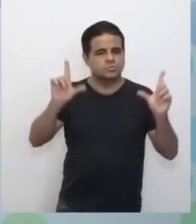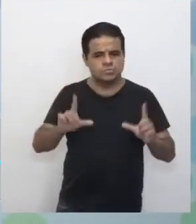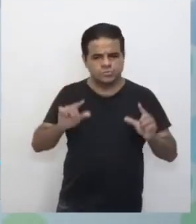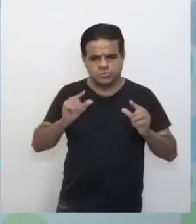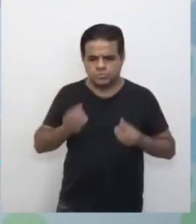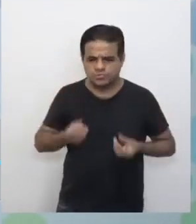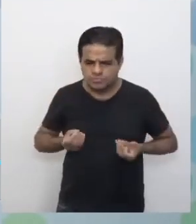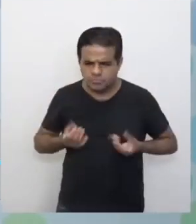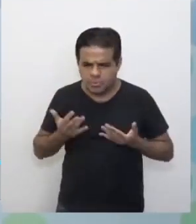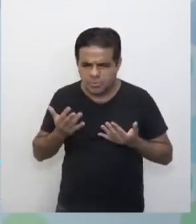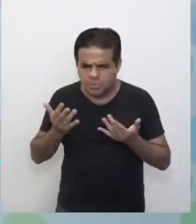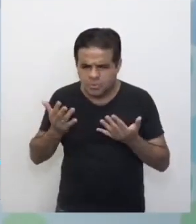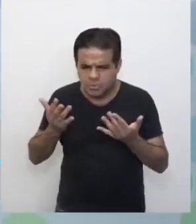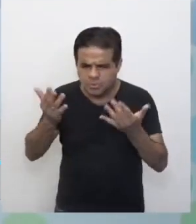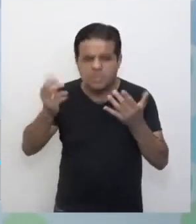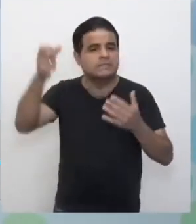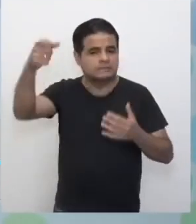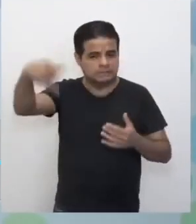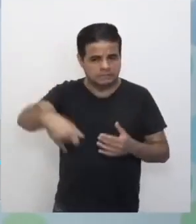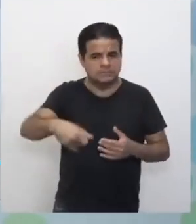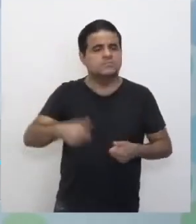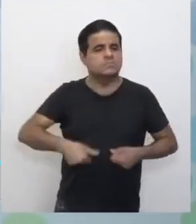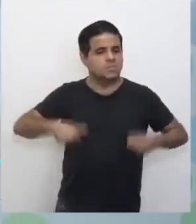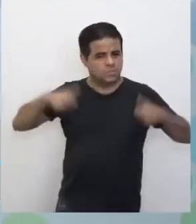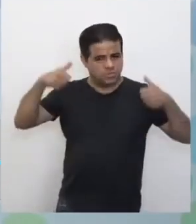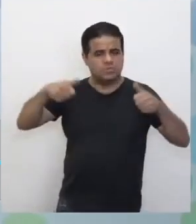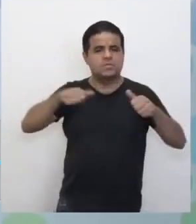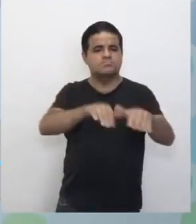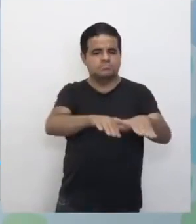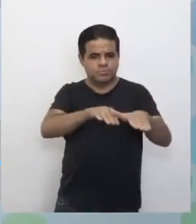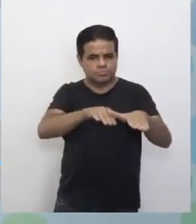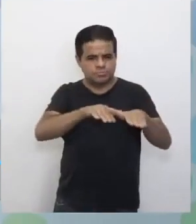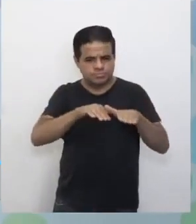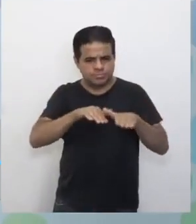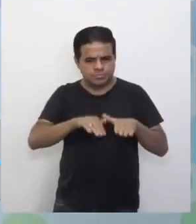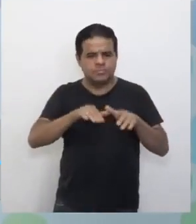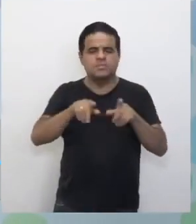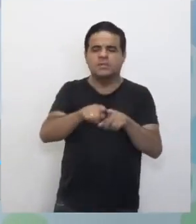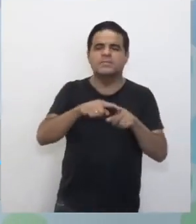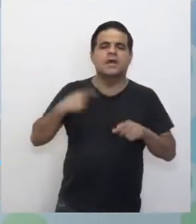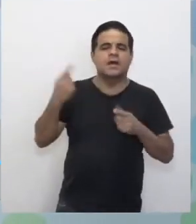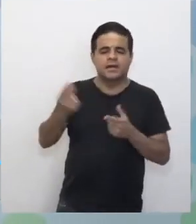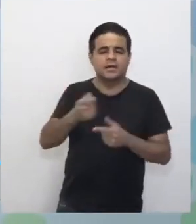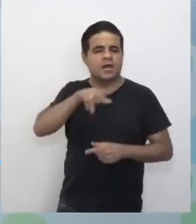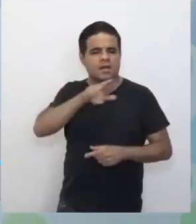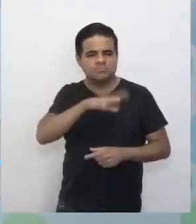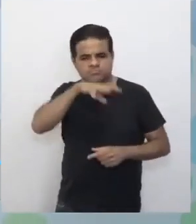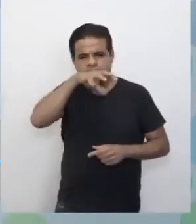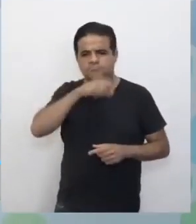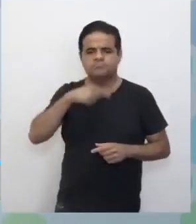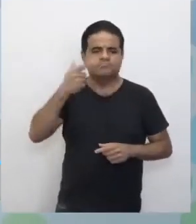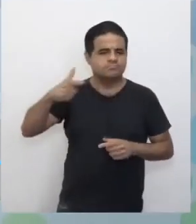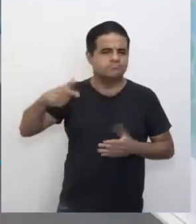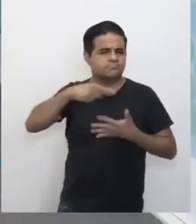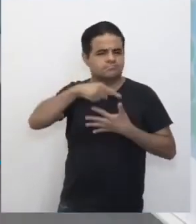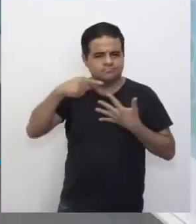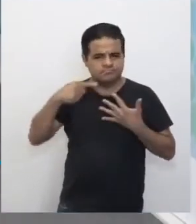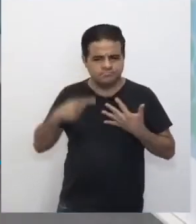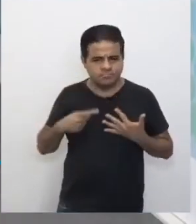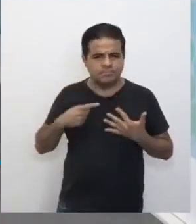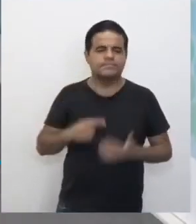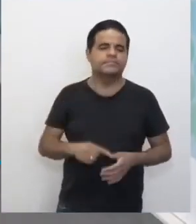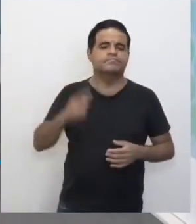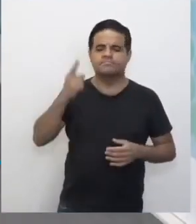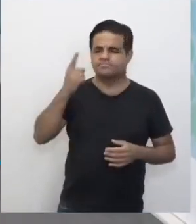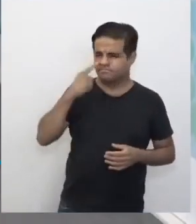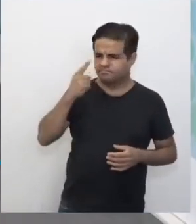poluição. Aí colocaram também, sim, melhoraria o trânsito, o ar, entre as outras situações. Muito bem, vamos lá então,